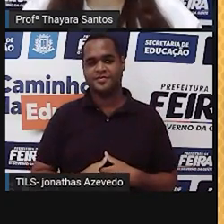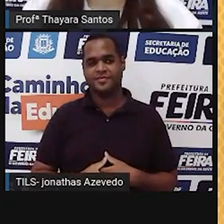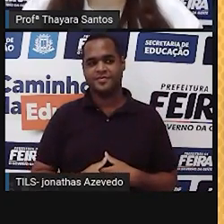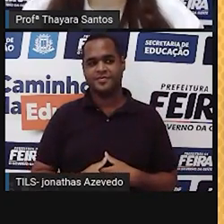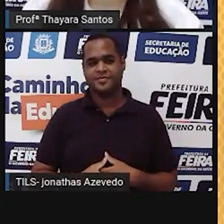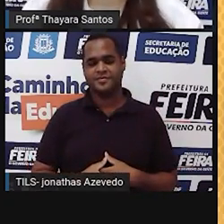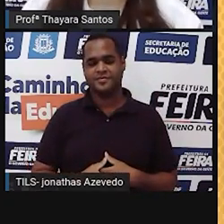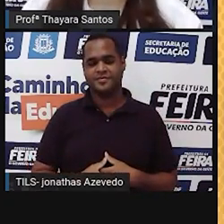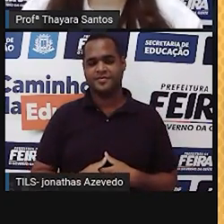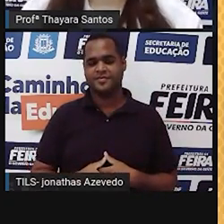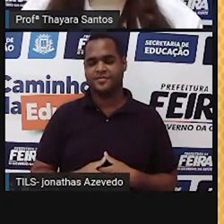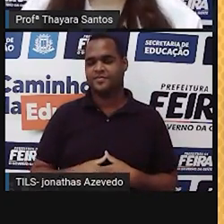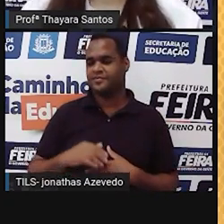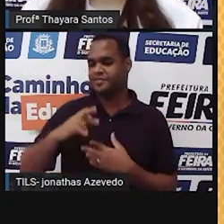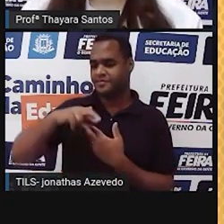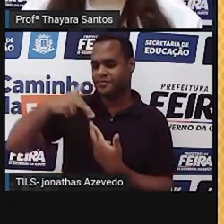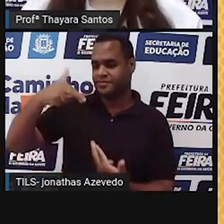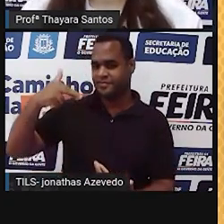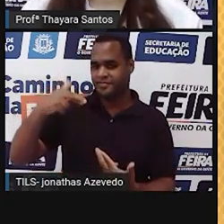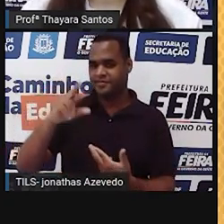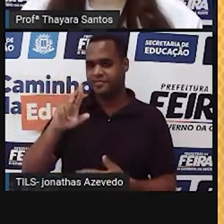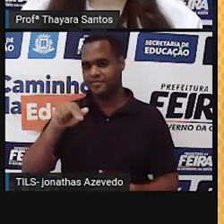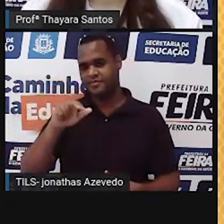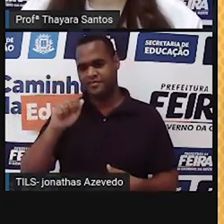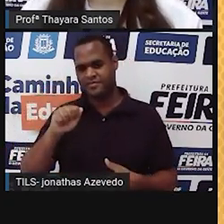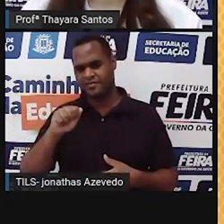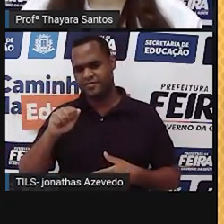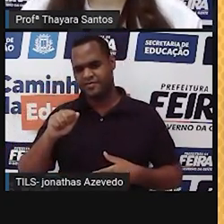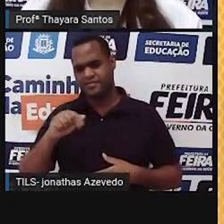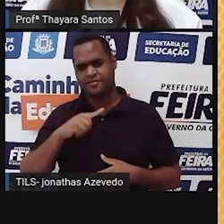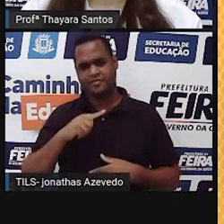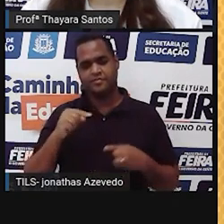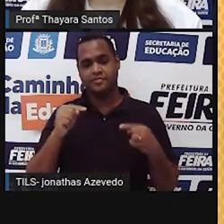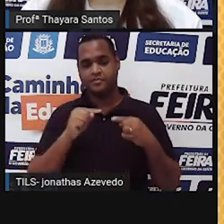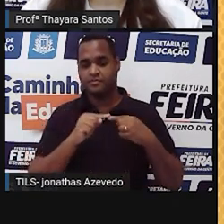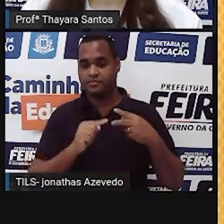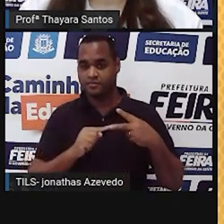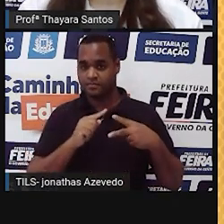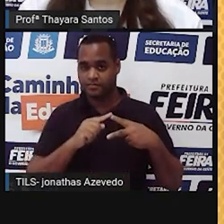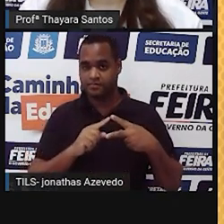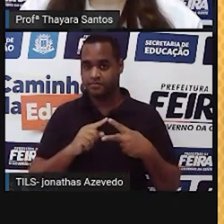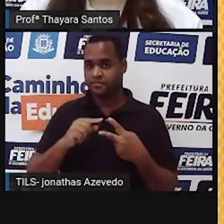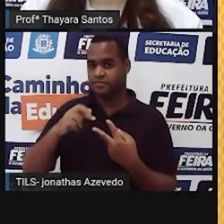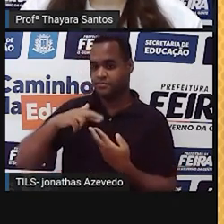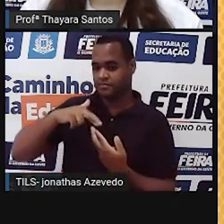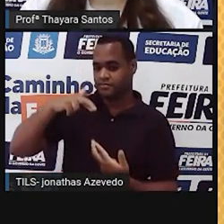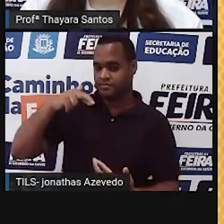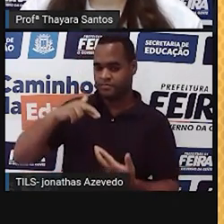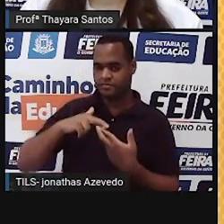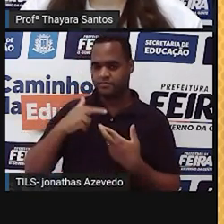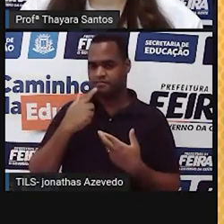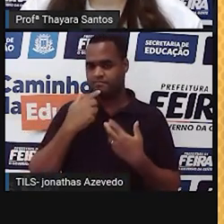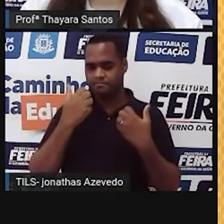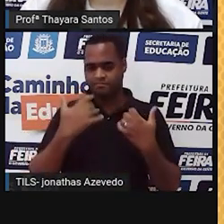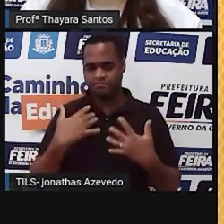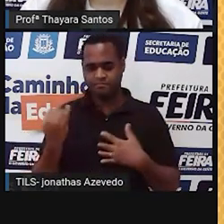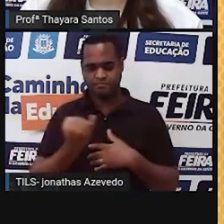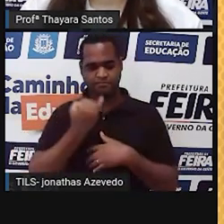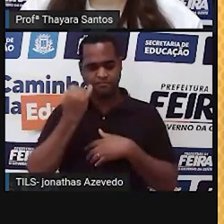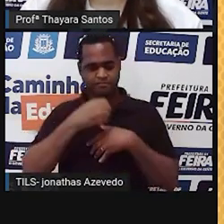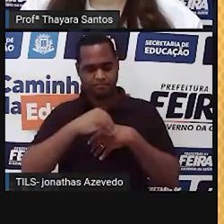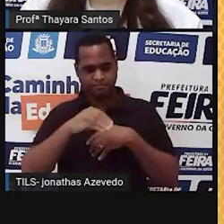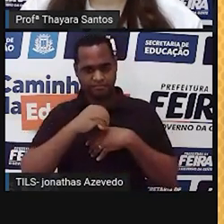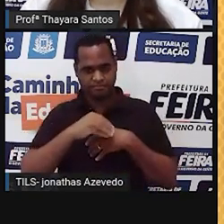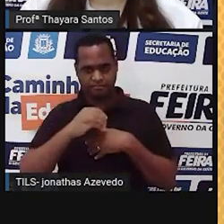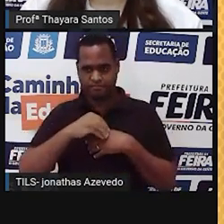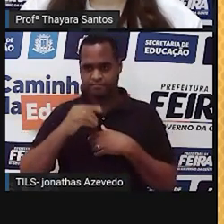entre esses dois ácidos nucleicos é que o DNA é o responsável pelo armazenamento da informação